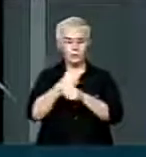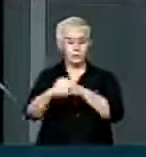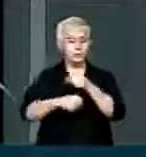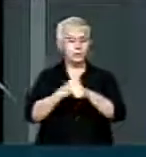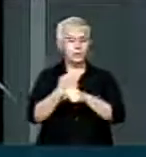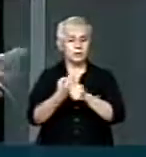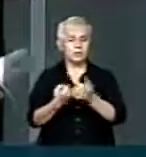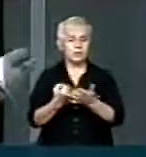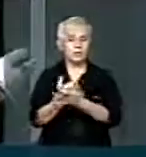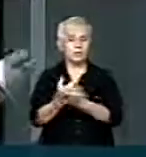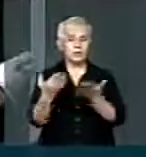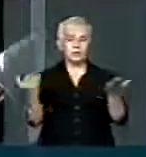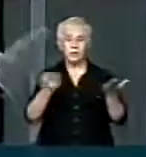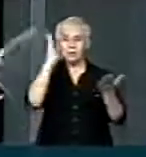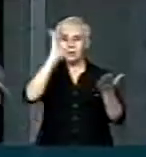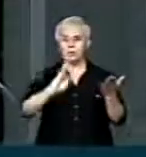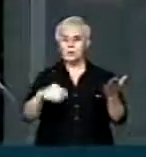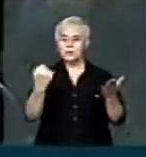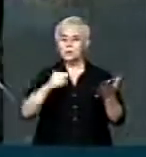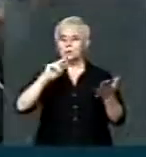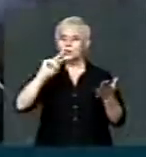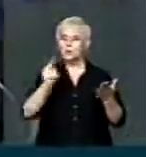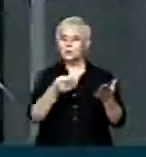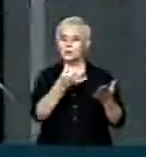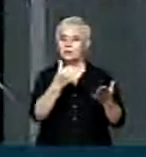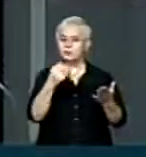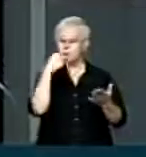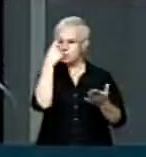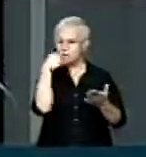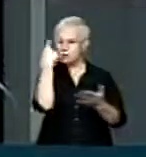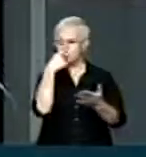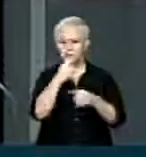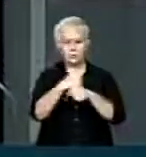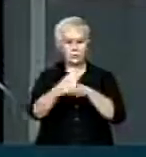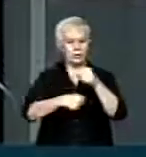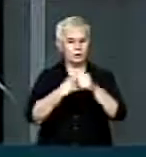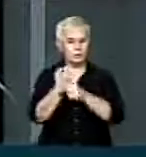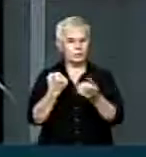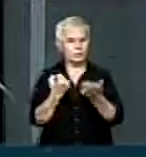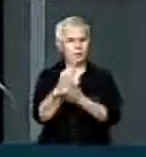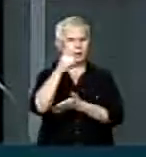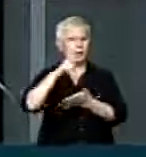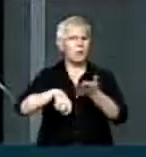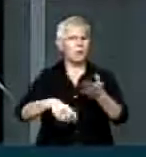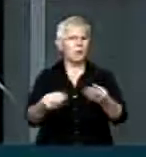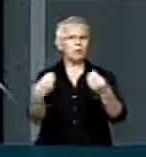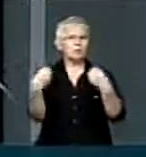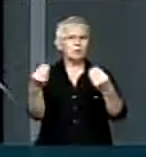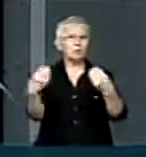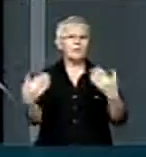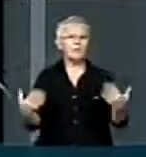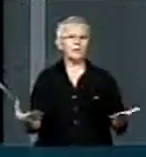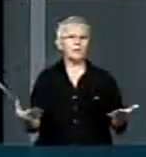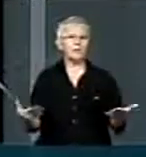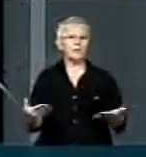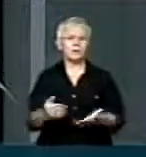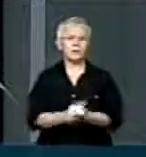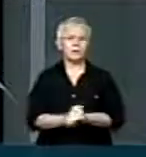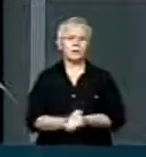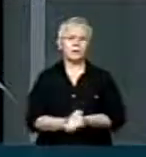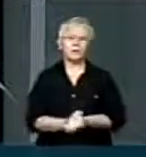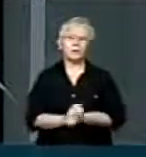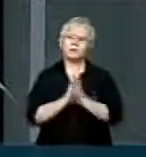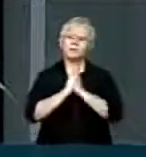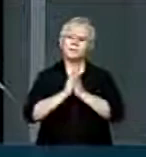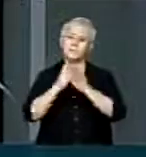precisa de, pasmem senhores, 2.600 horas. Então, é hora de nós, eu queria pedir aos nobres